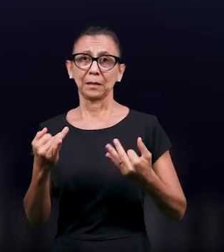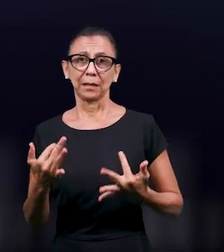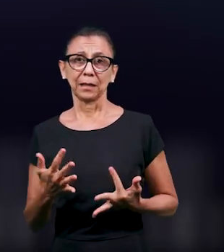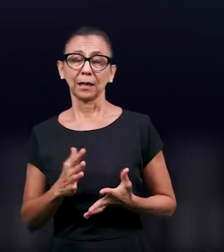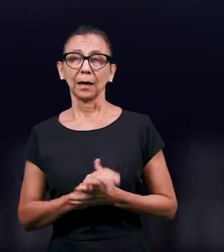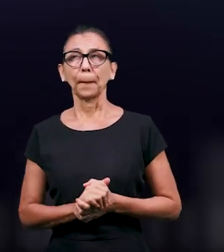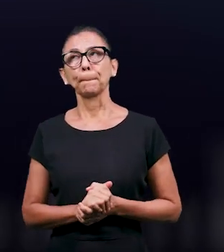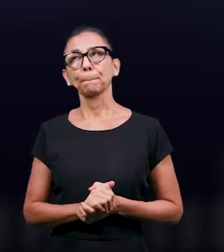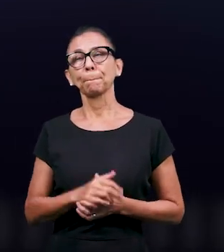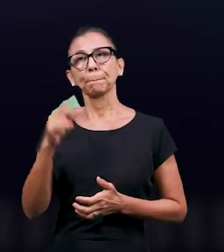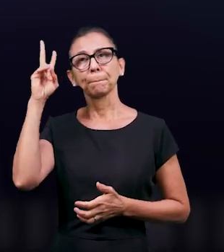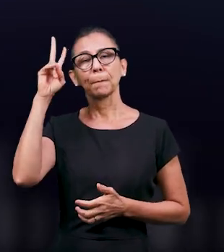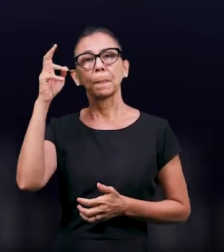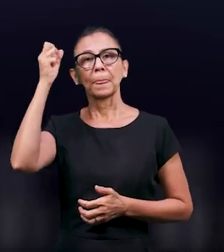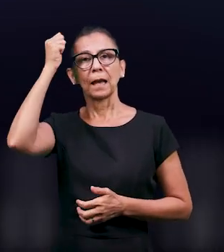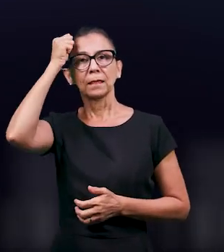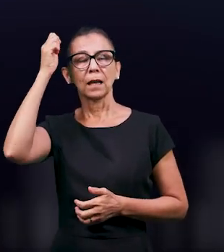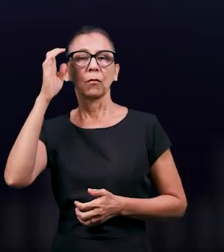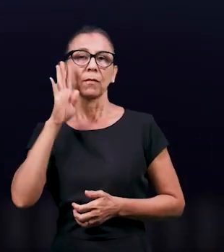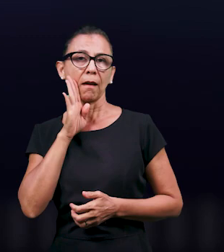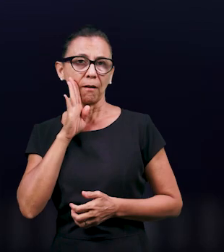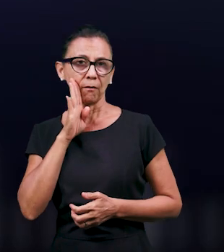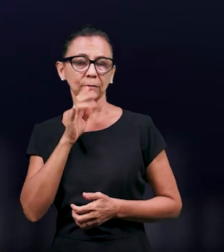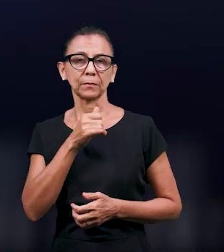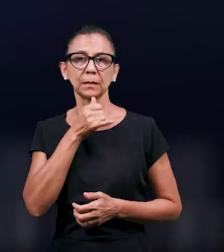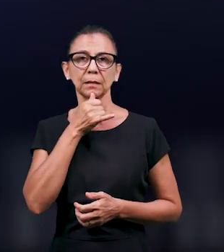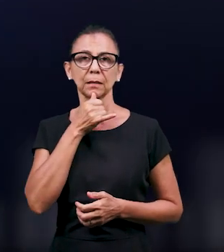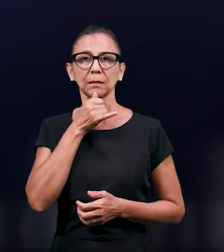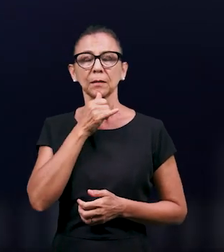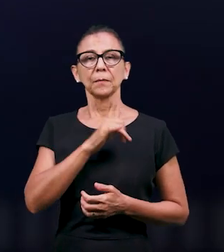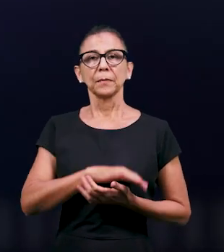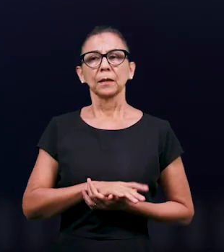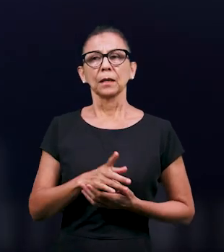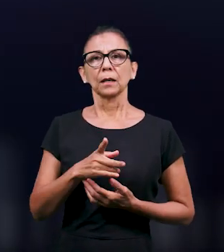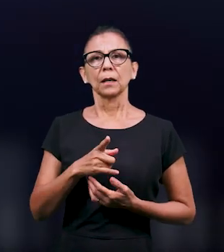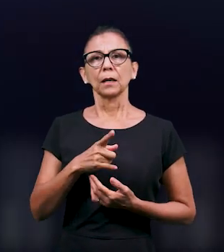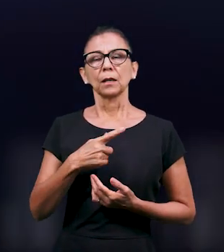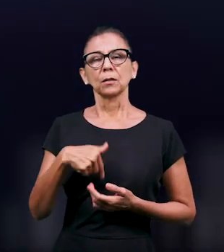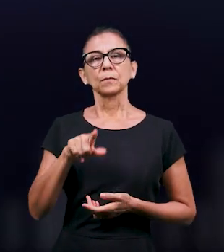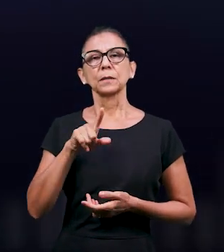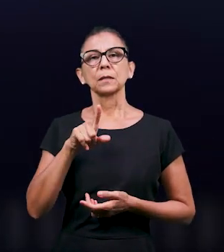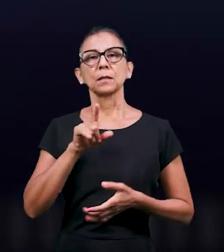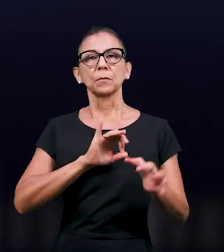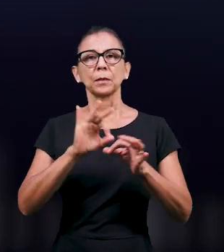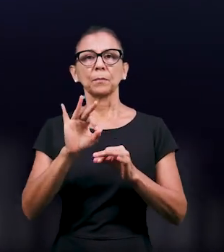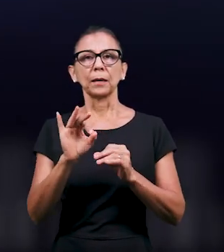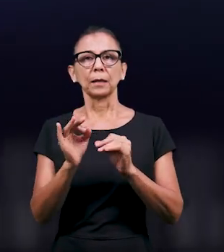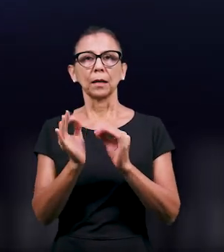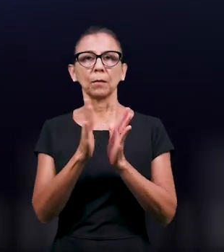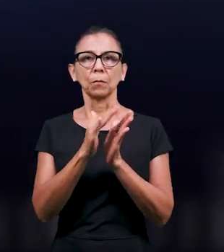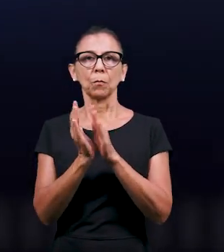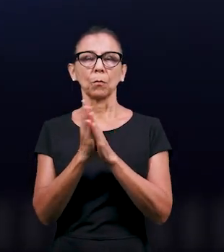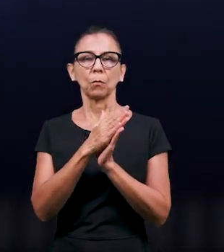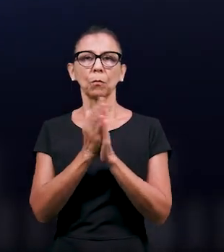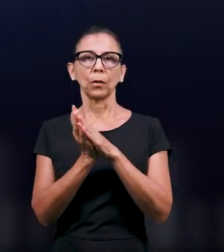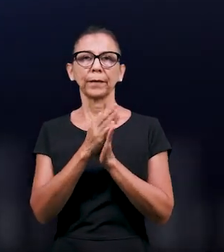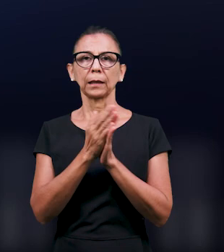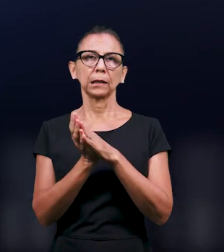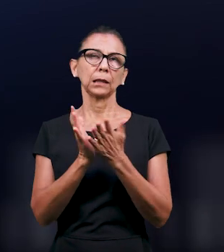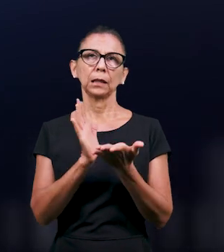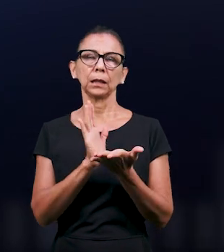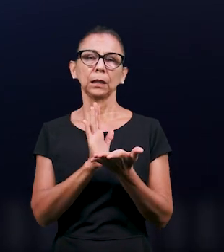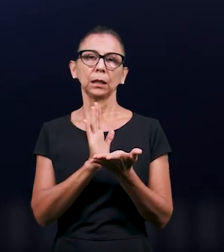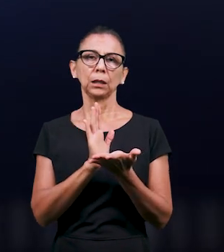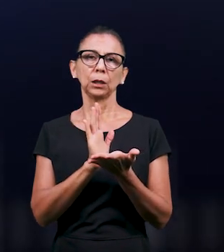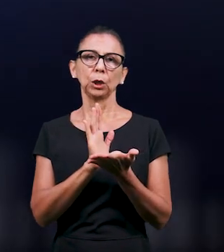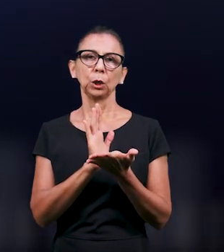contar a história de Adão e Eva, nós precisamos fazer os 2 bonequinhos, precisamos colocar a roupa ali de pele, naqueles 2 bonequinhos, a gente